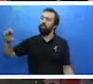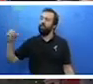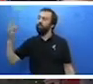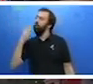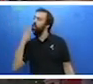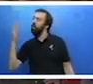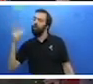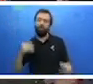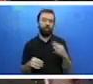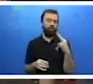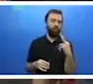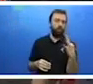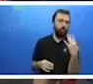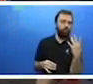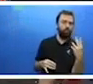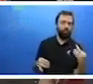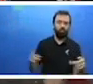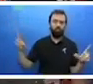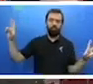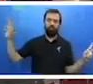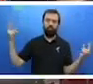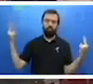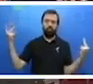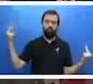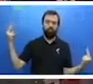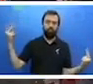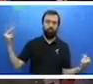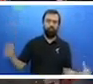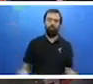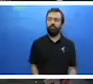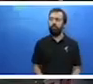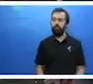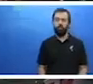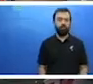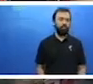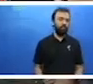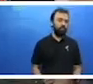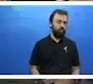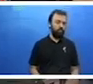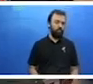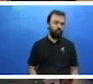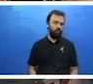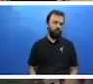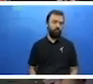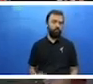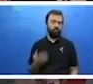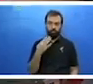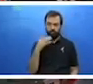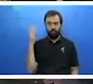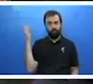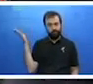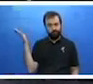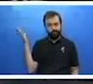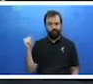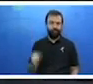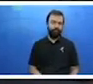pintou lá, já vai na legenda, pinta a legenda. Nossa região Nordeste nossa legenda